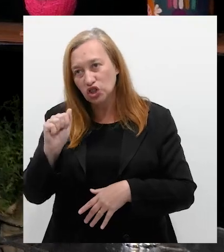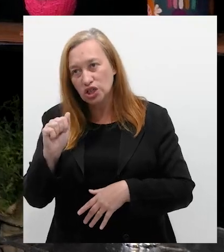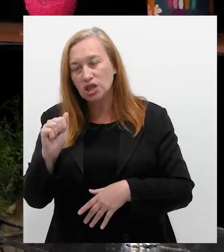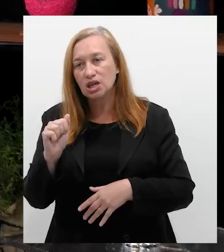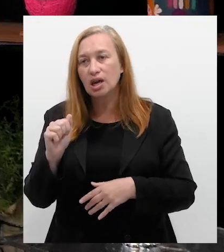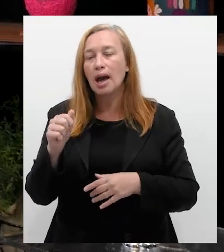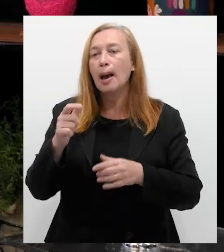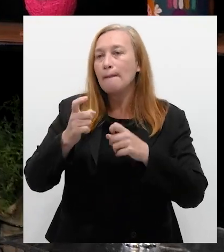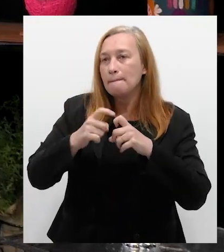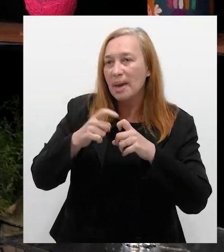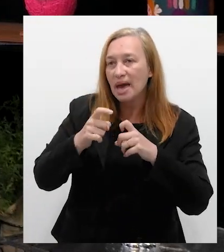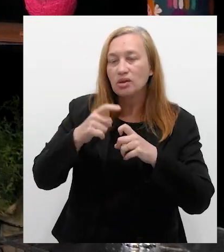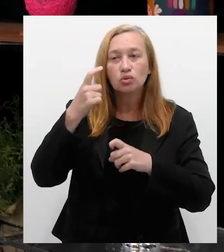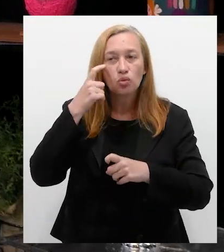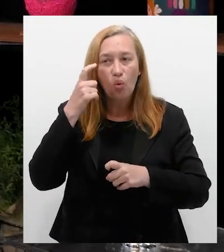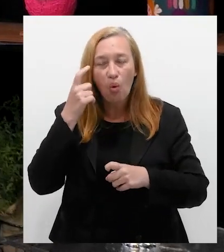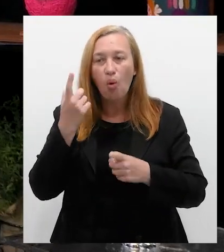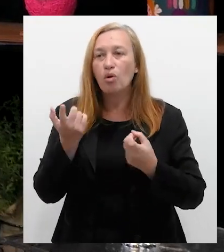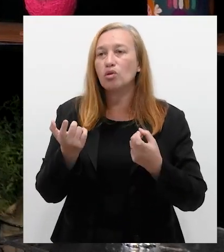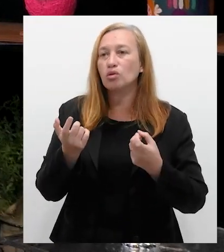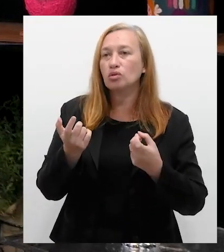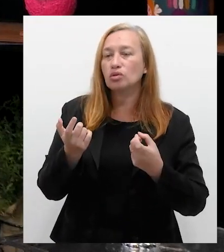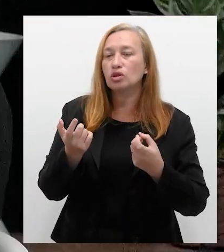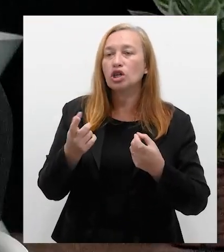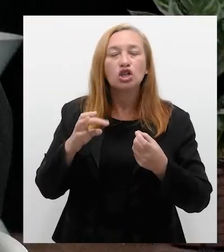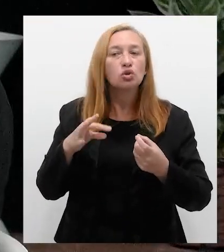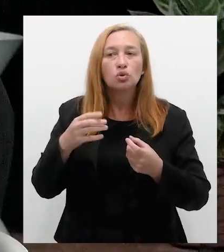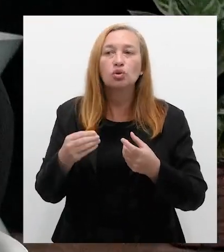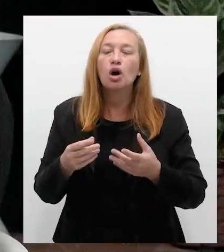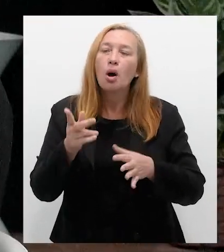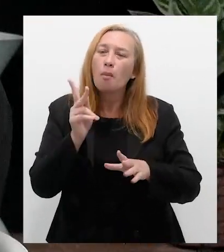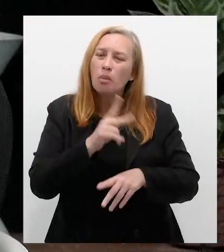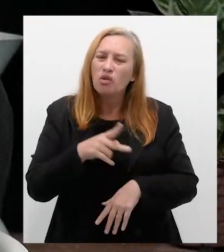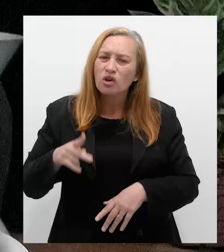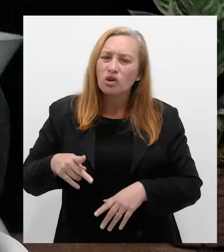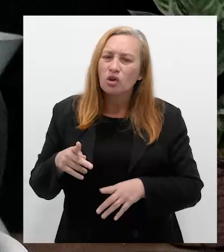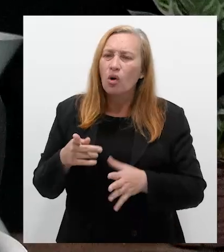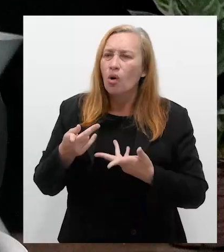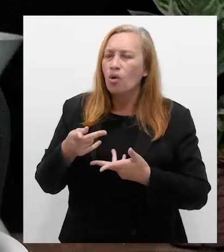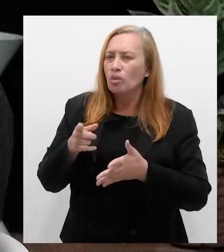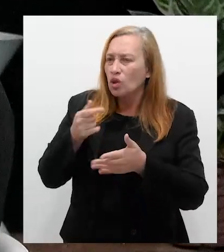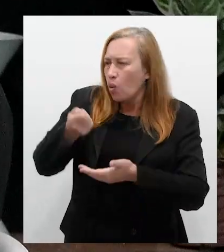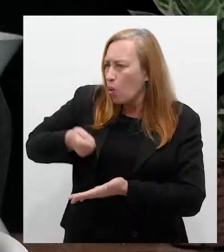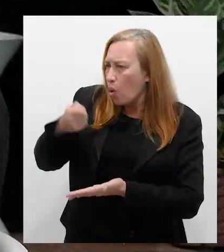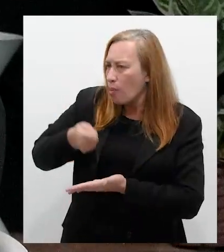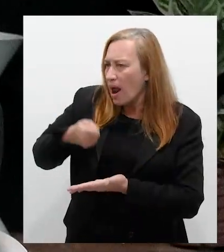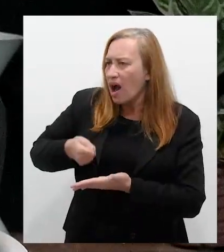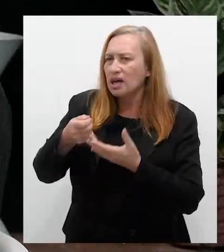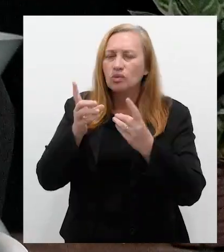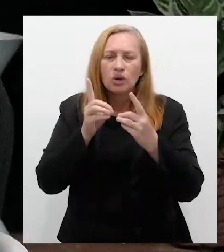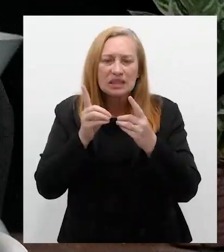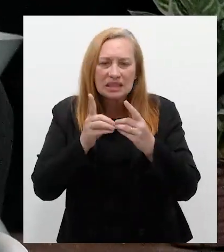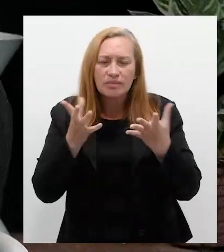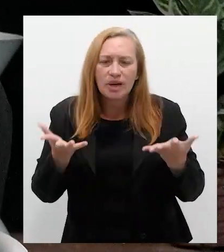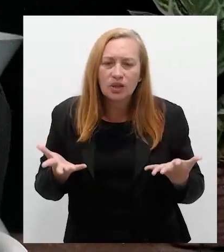que também existem nessas carretas. E elas vão ao local. Professor, a gente costuma muito cobrar, né, do atendimento,